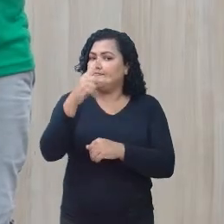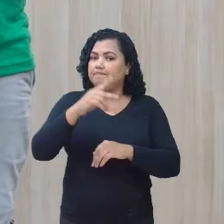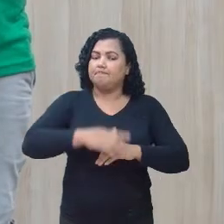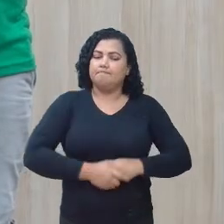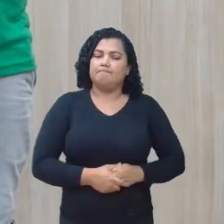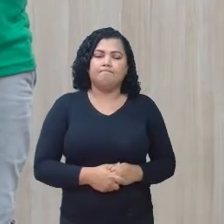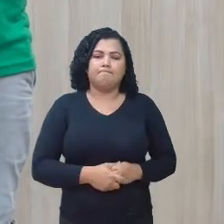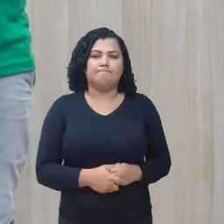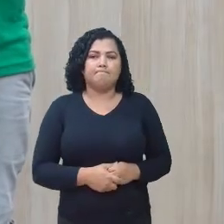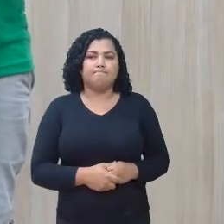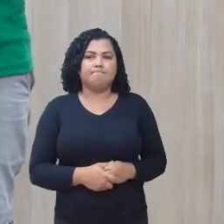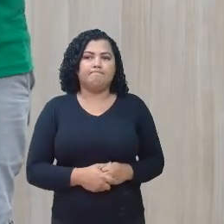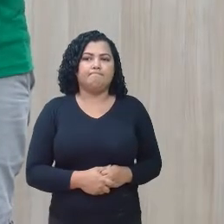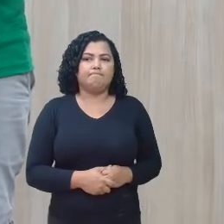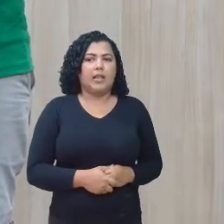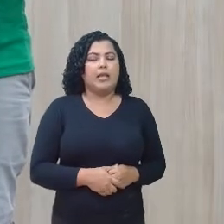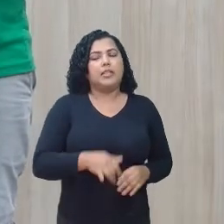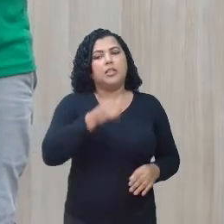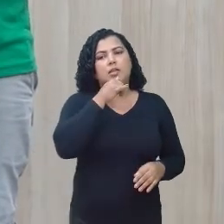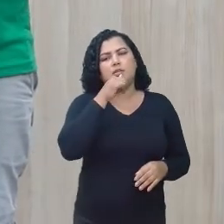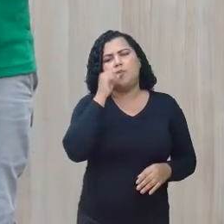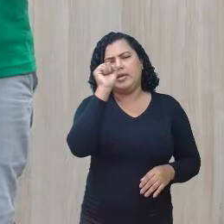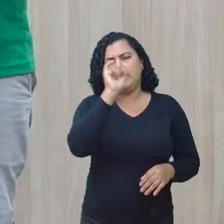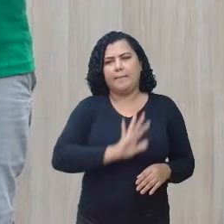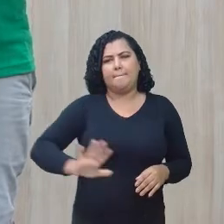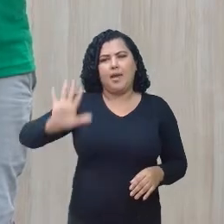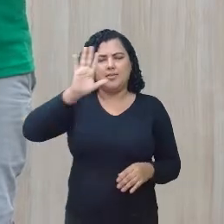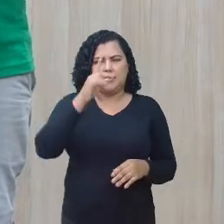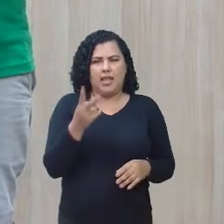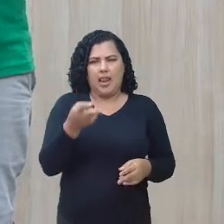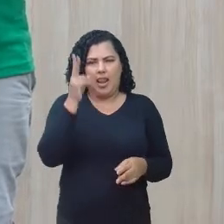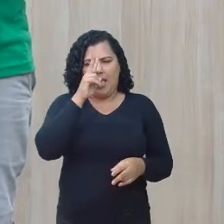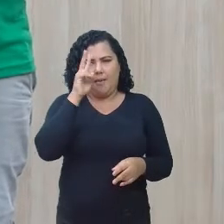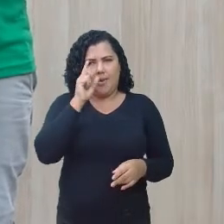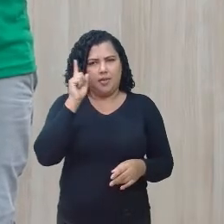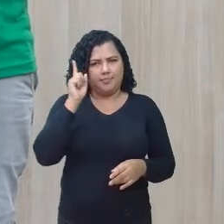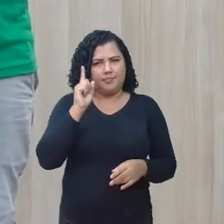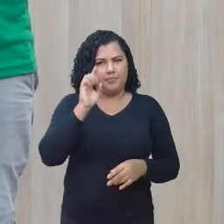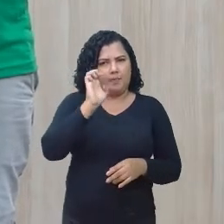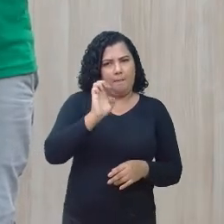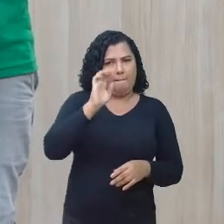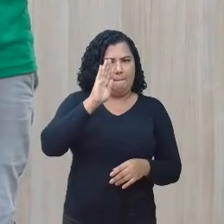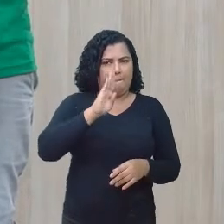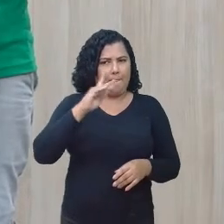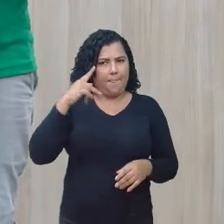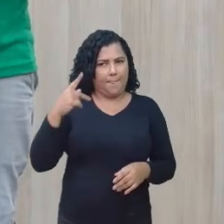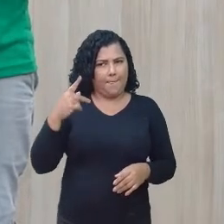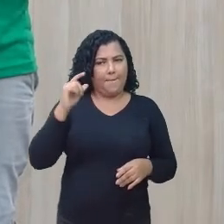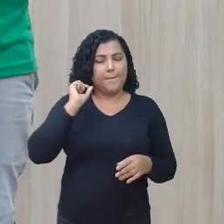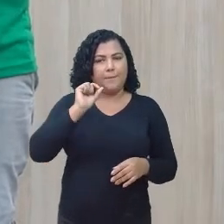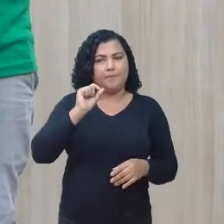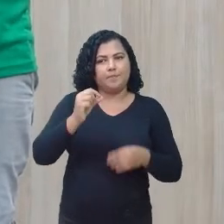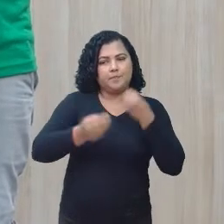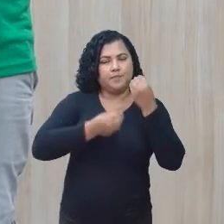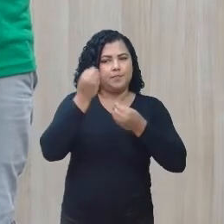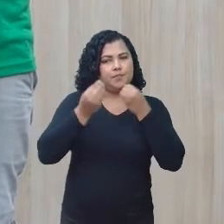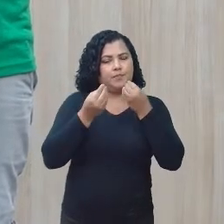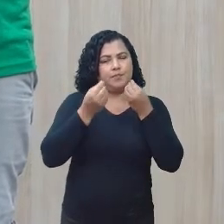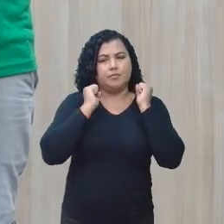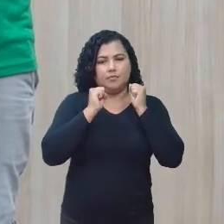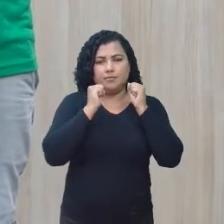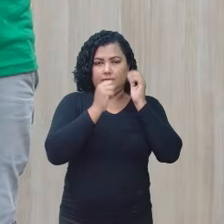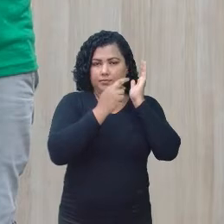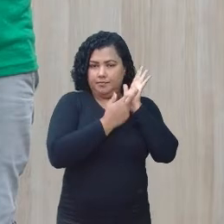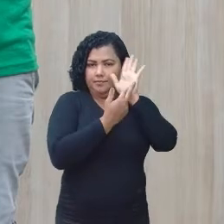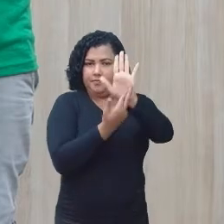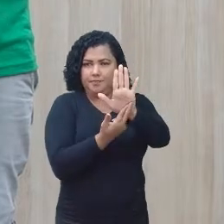mostrar algumas imagens aqui do que a gente fez, ou seja, aquelas letrinhas ali organizadas, elas são maneiras da gente representar uma operação